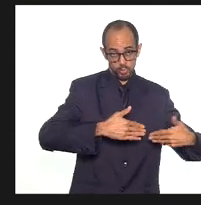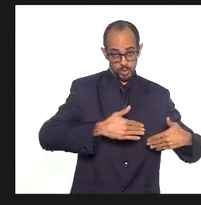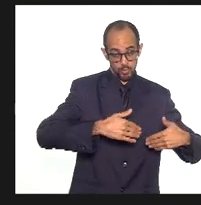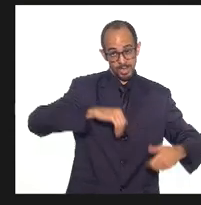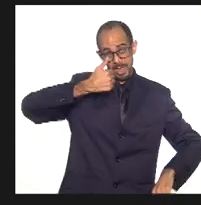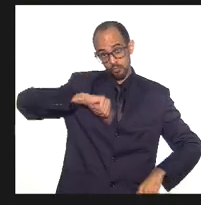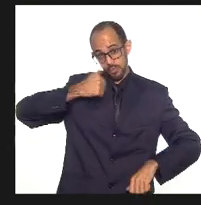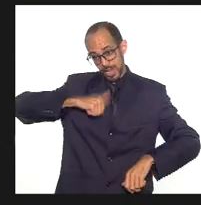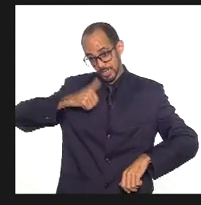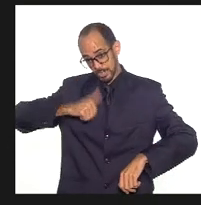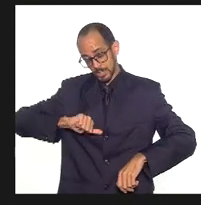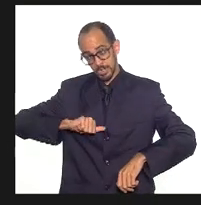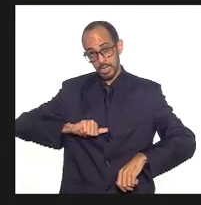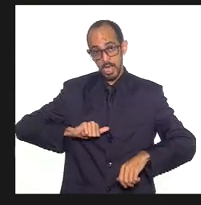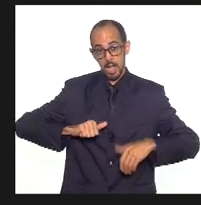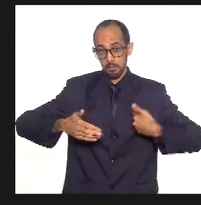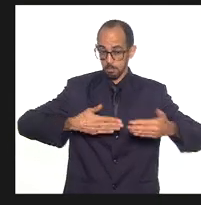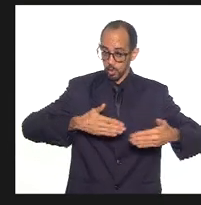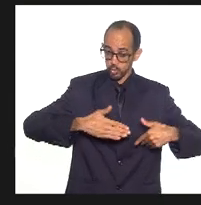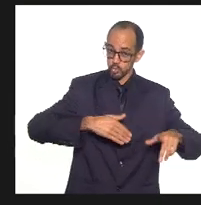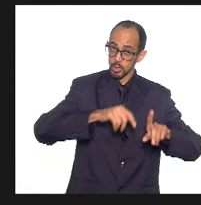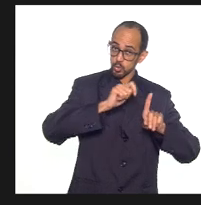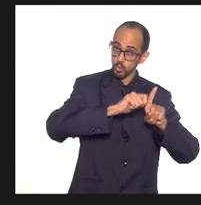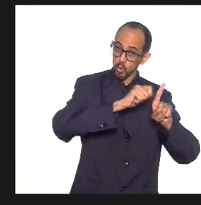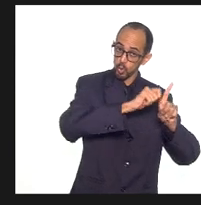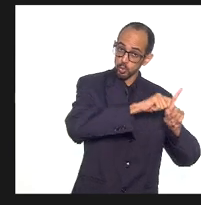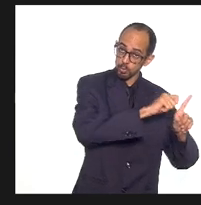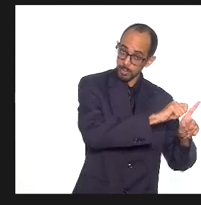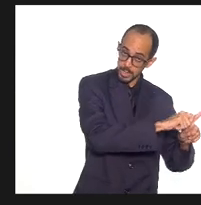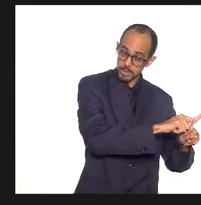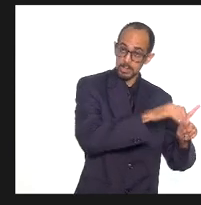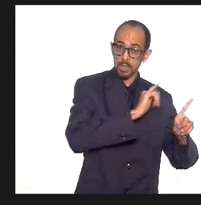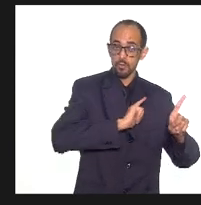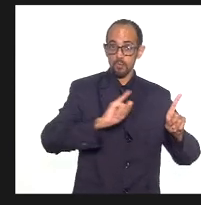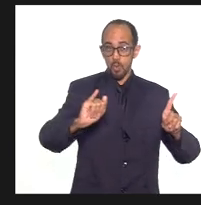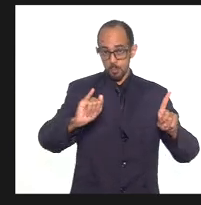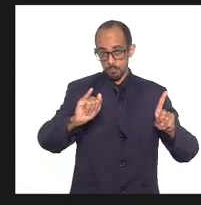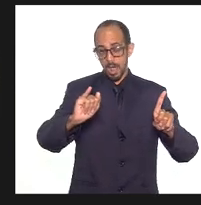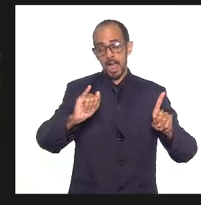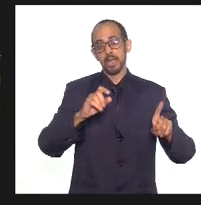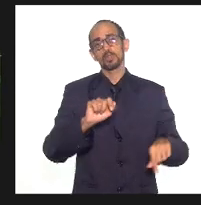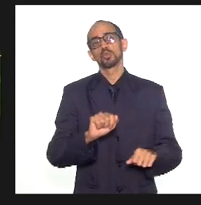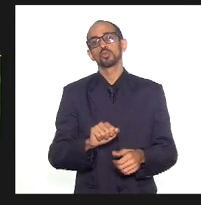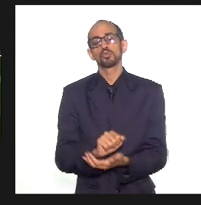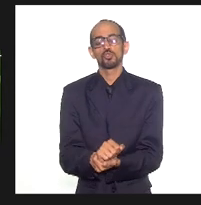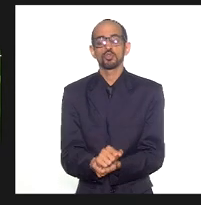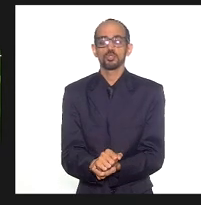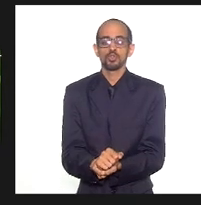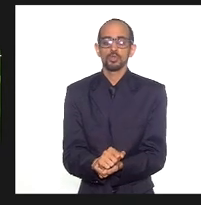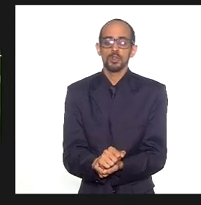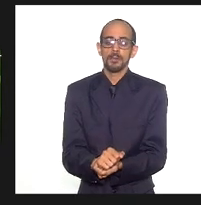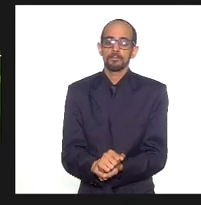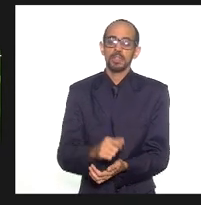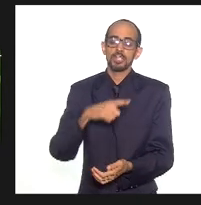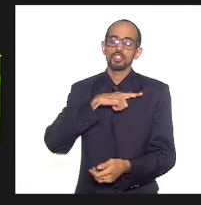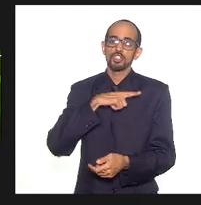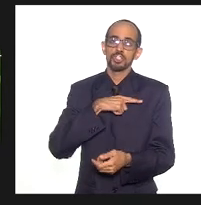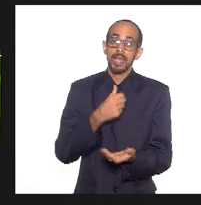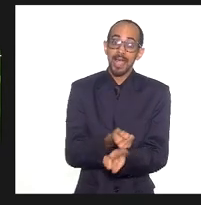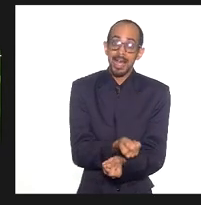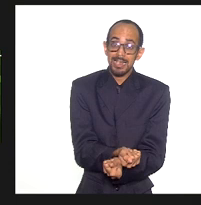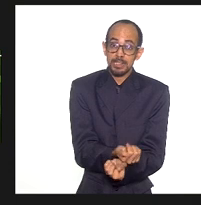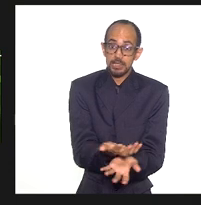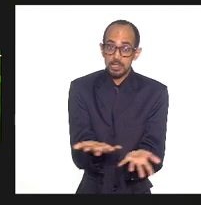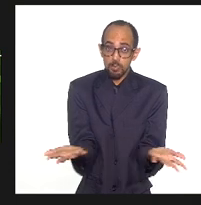de produção medidos mês a mês e informados à agência, nós temos a distribuição